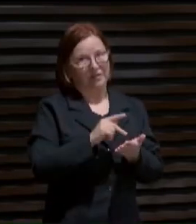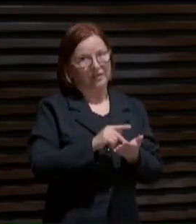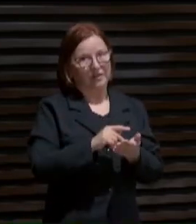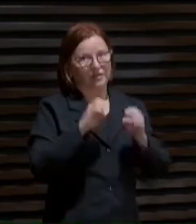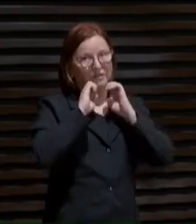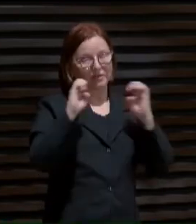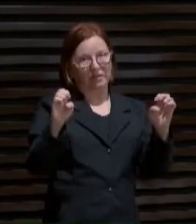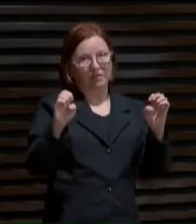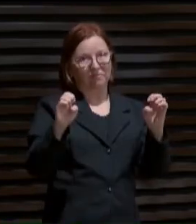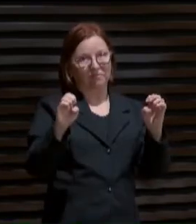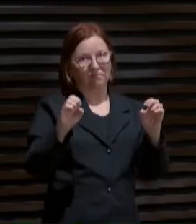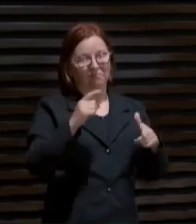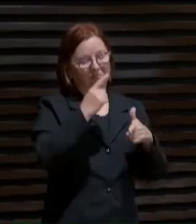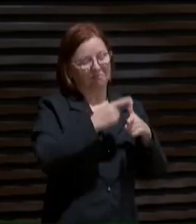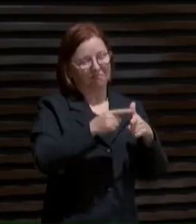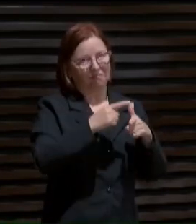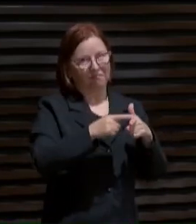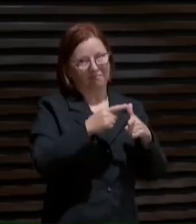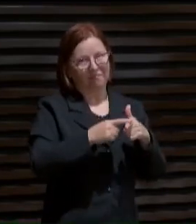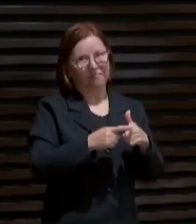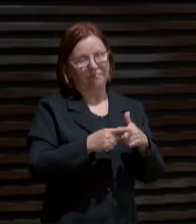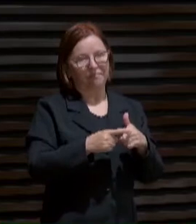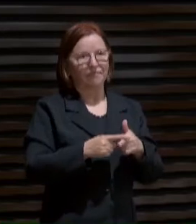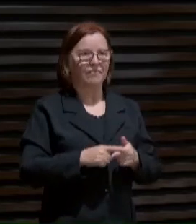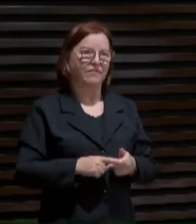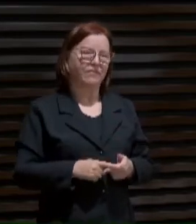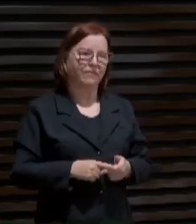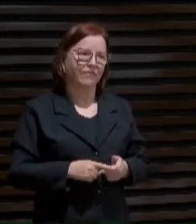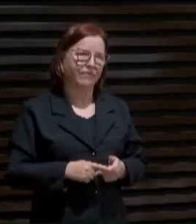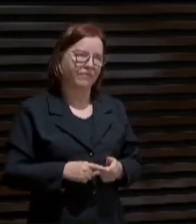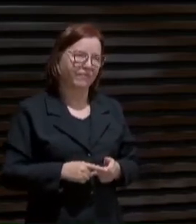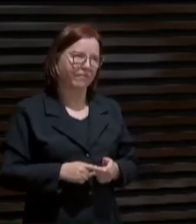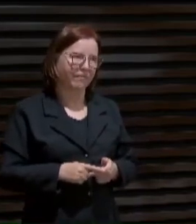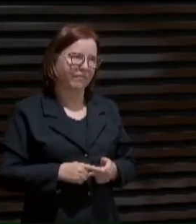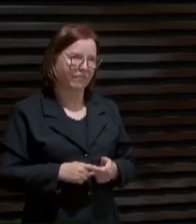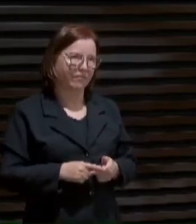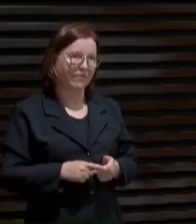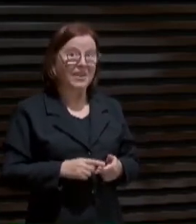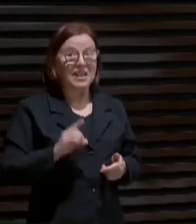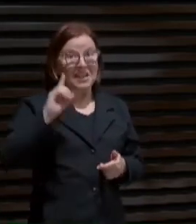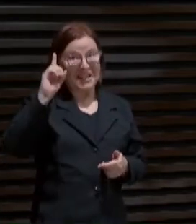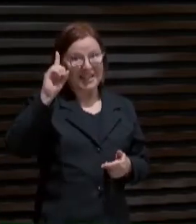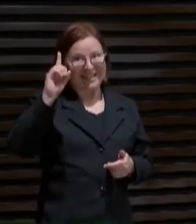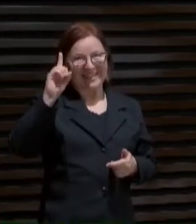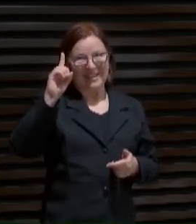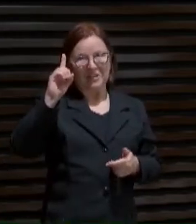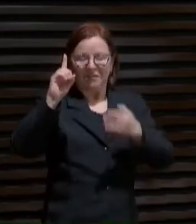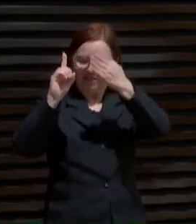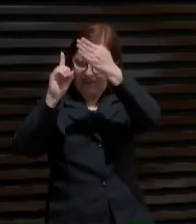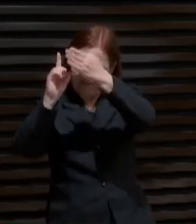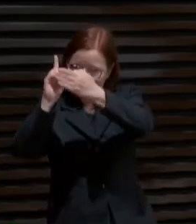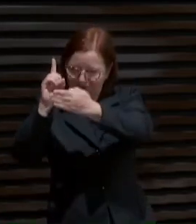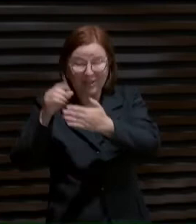nós corremos sérios riscos é indiscutivelmente Deus é digno de adoração